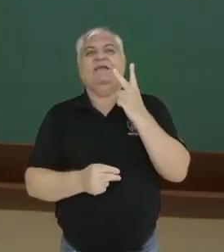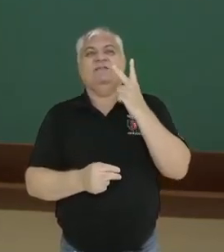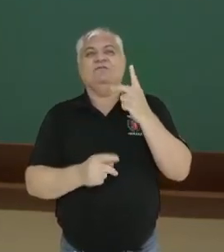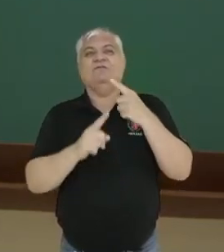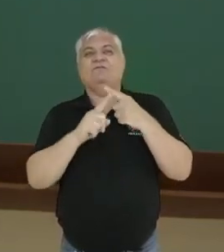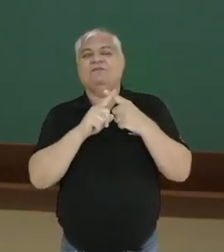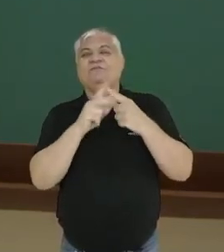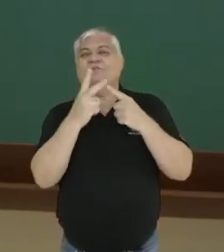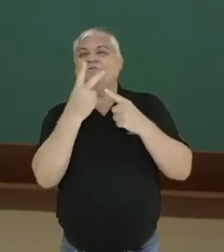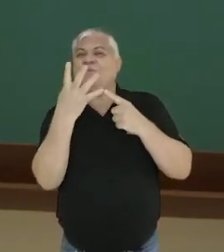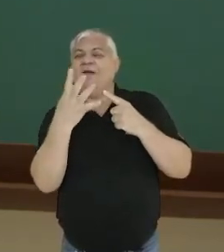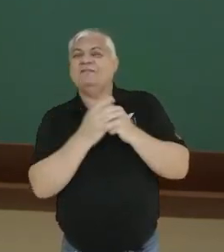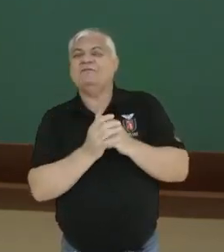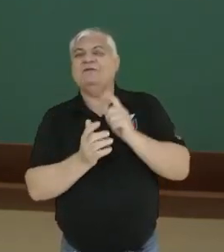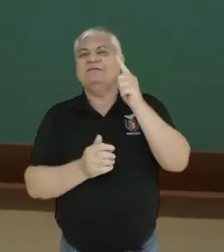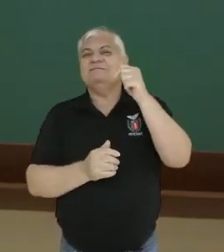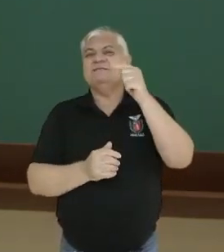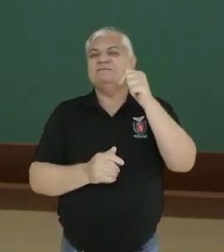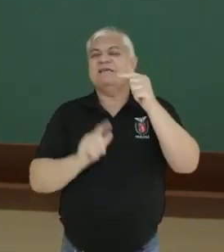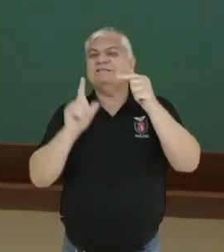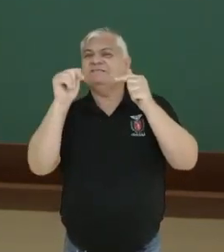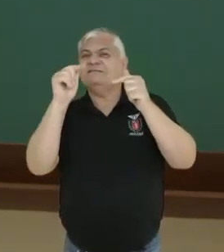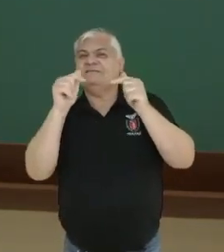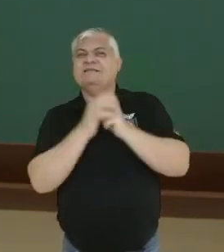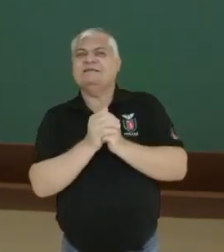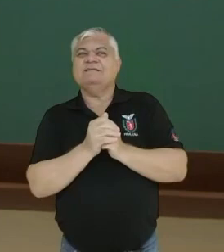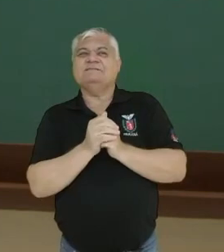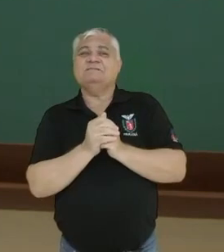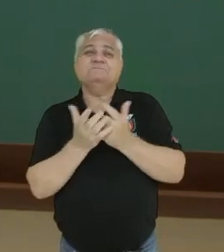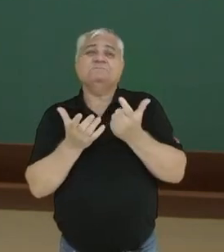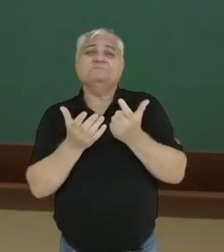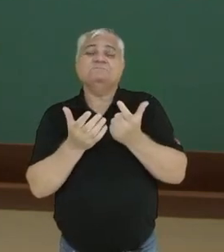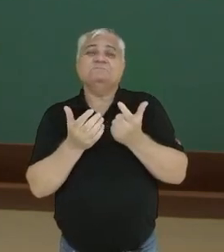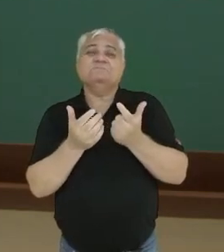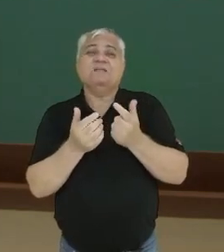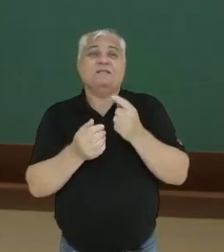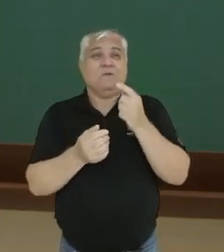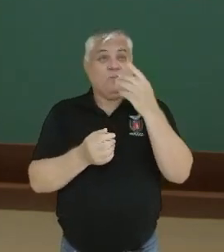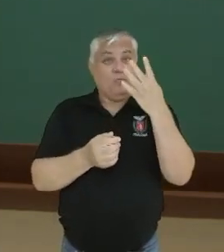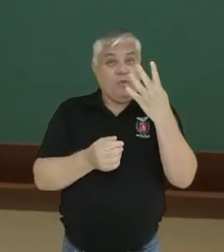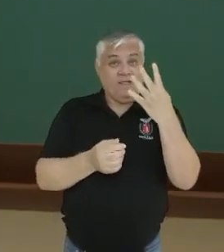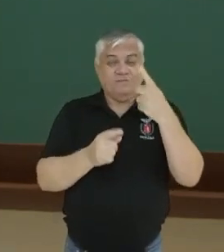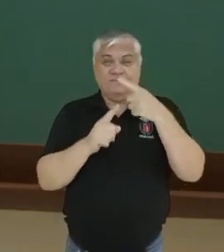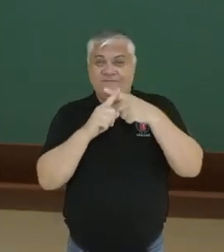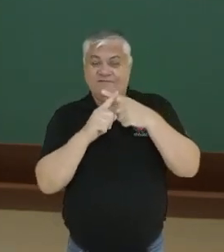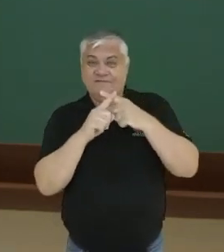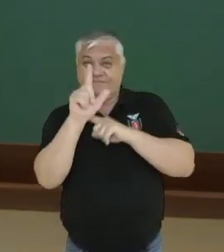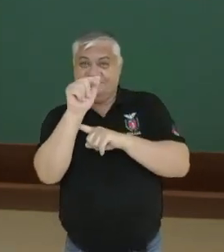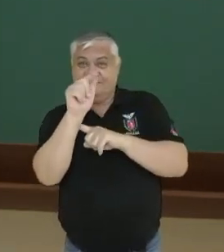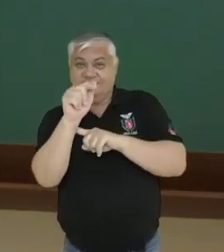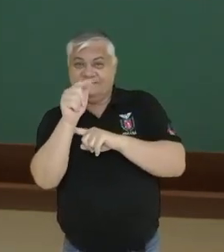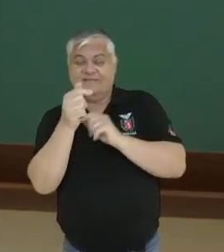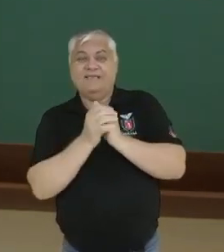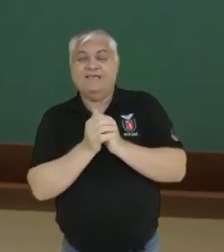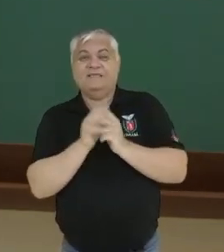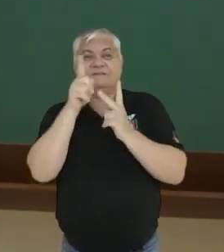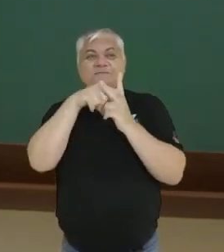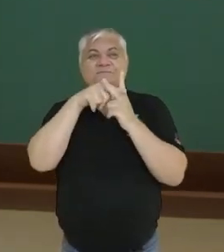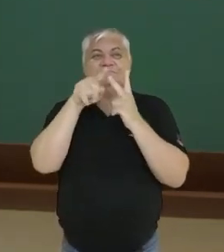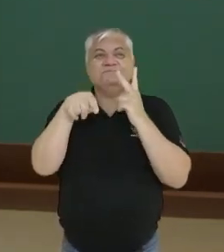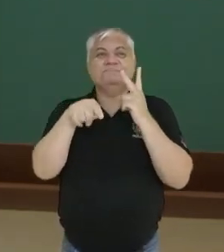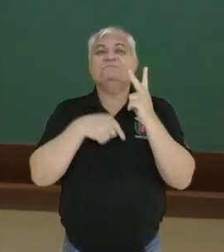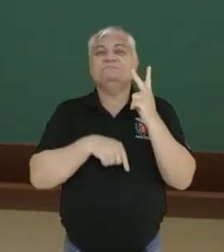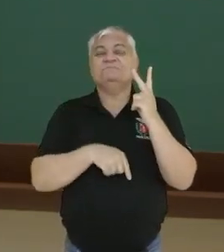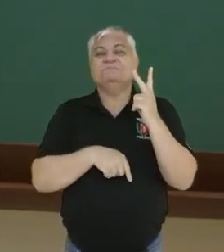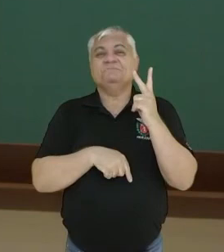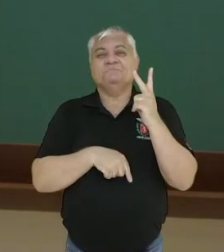4. Raiz de 17 vezes raiz de 17. Raiz de 17 ao quadrado. Raiz e potência e raiz, uma se anula, uma